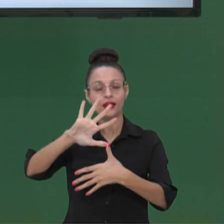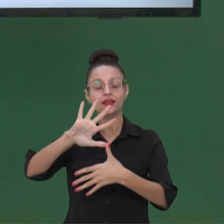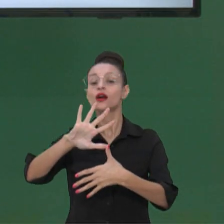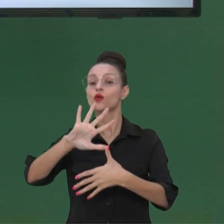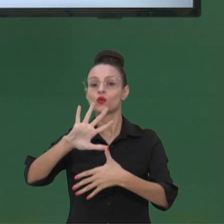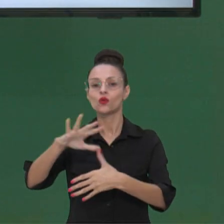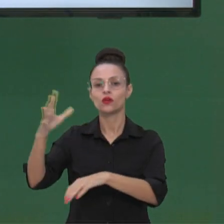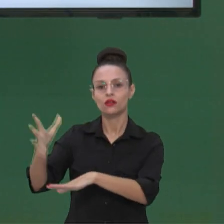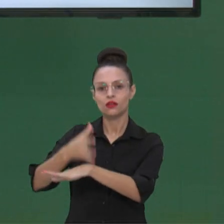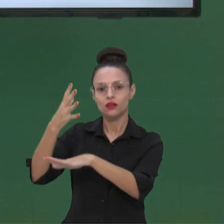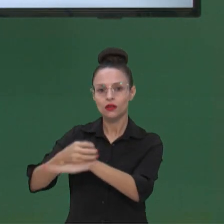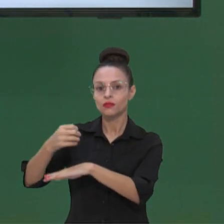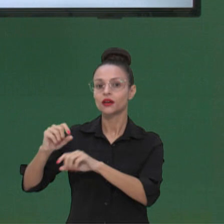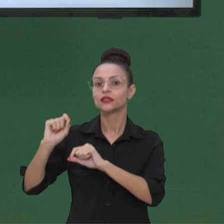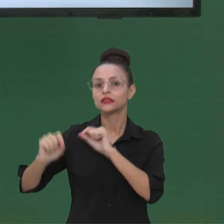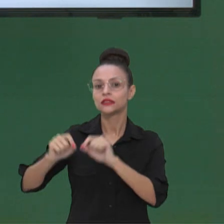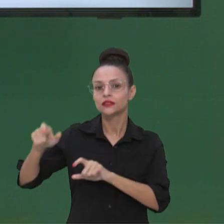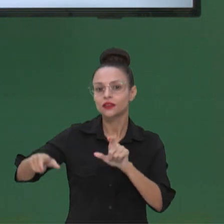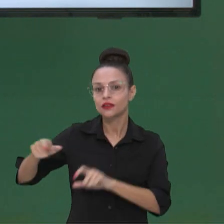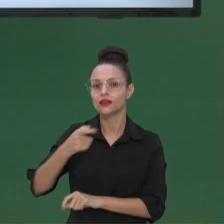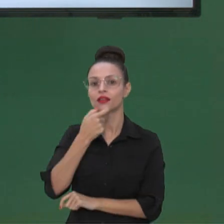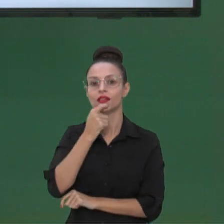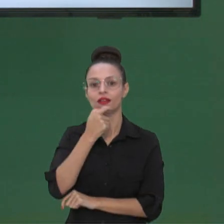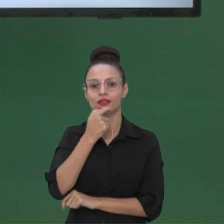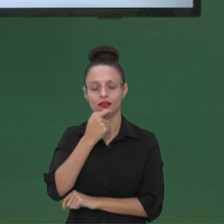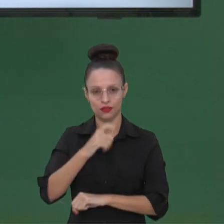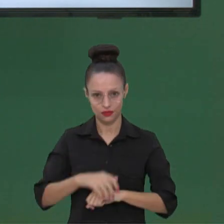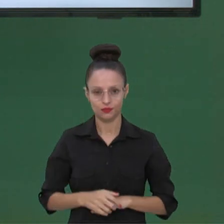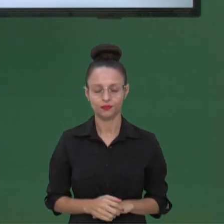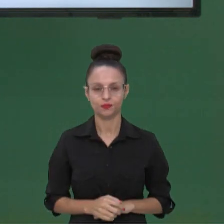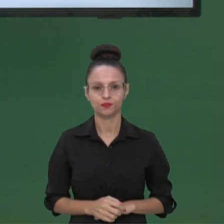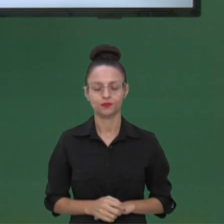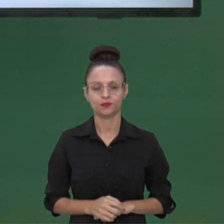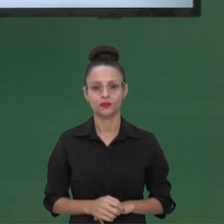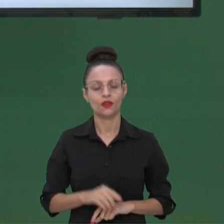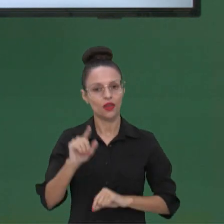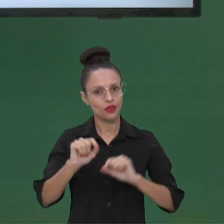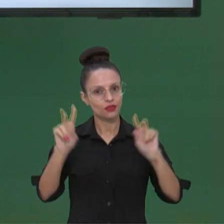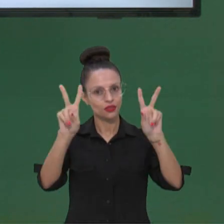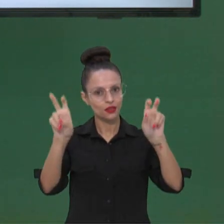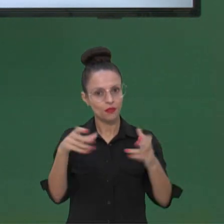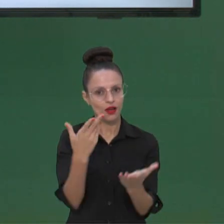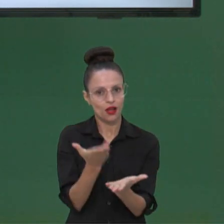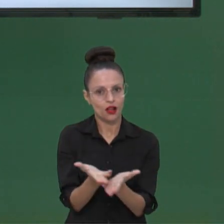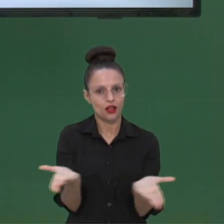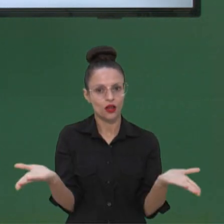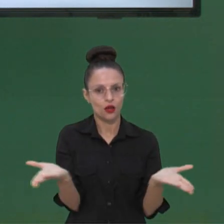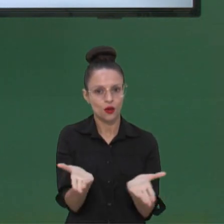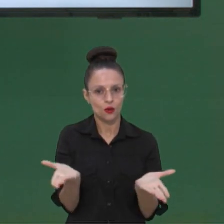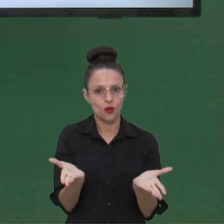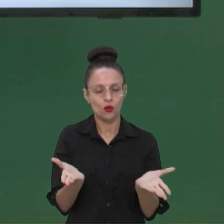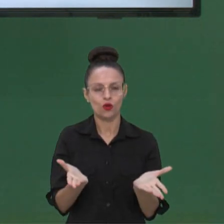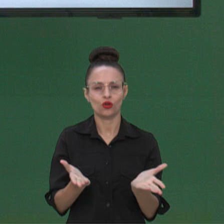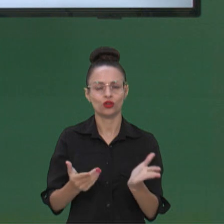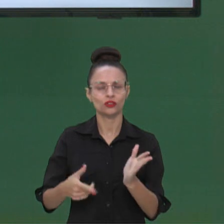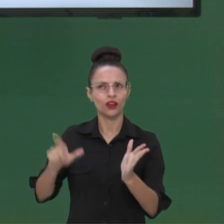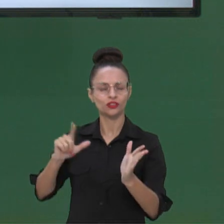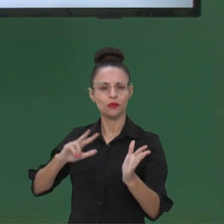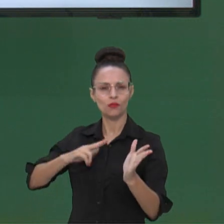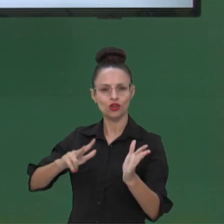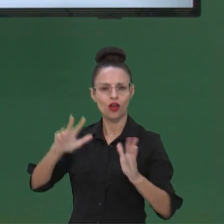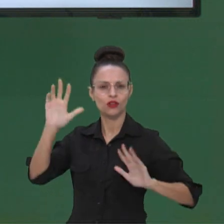América colonizada pela Inglaterra. Esse é o tema da nossa aula de hoje, depois de falarmos de Portugal,